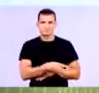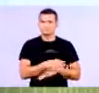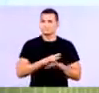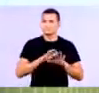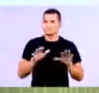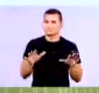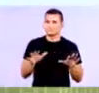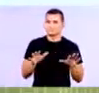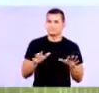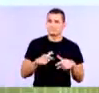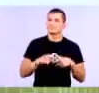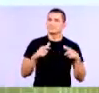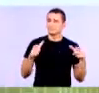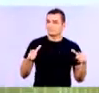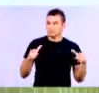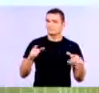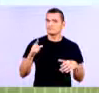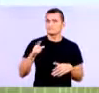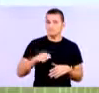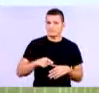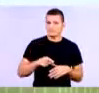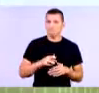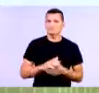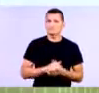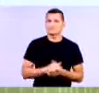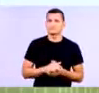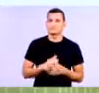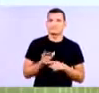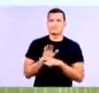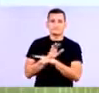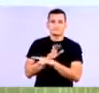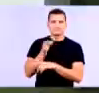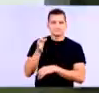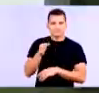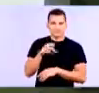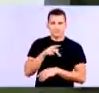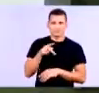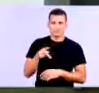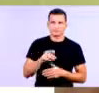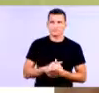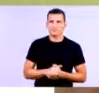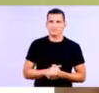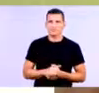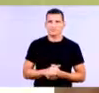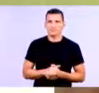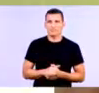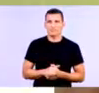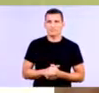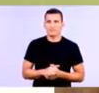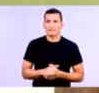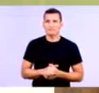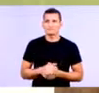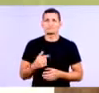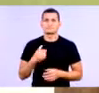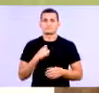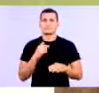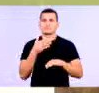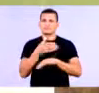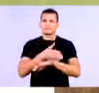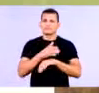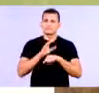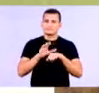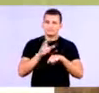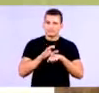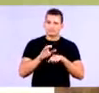funciona? A maioria das vezes é assim que funciona, não é, professor? Isso, professora. Inclusive, participei um tempo de um curso